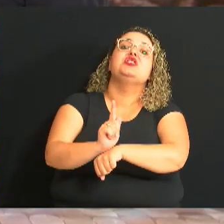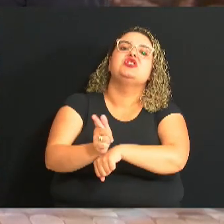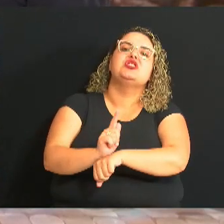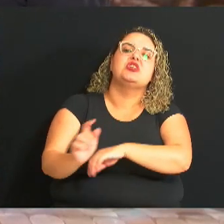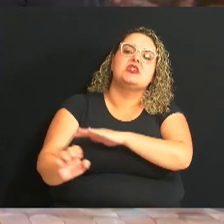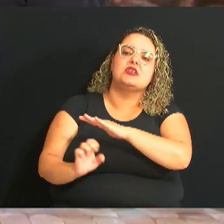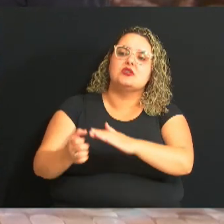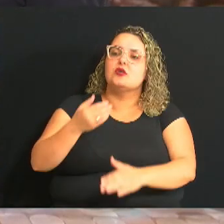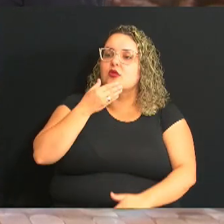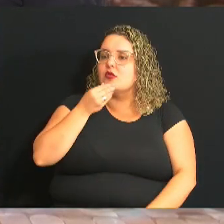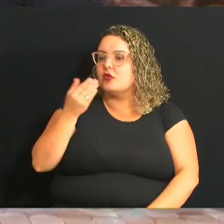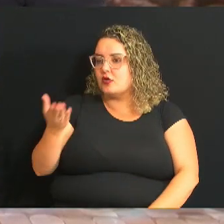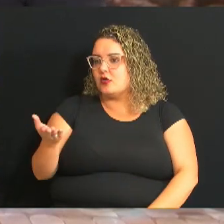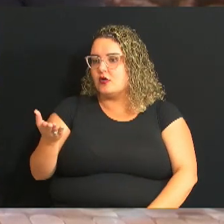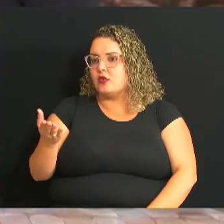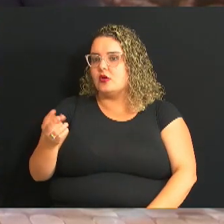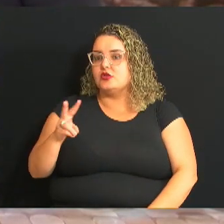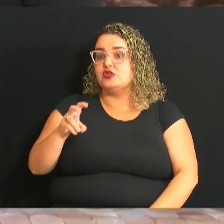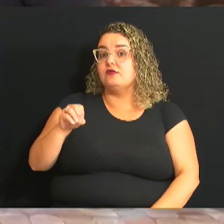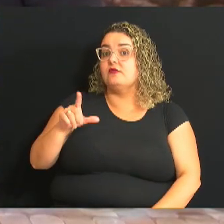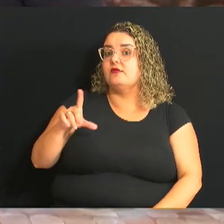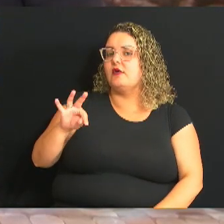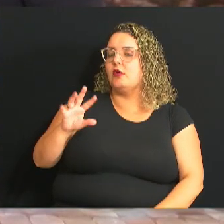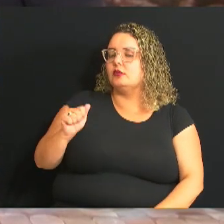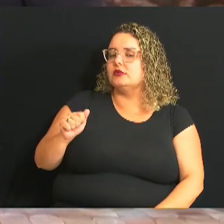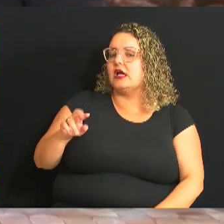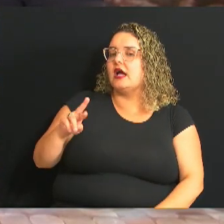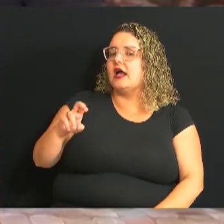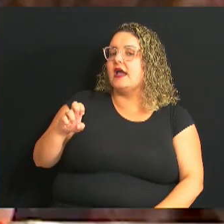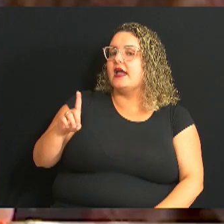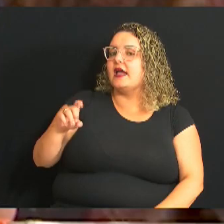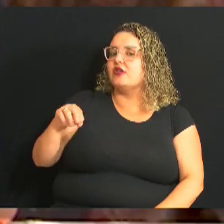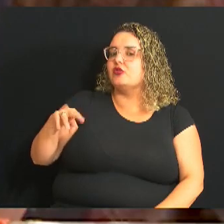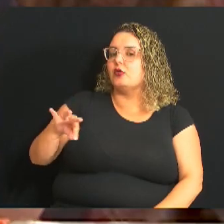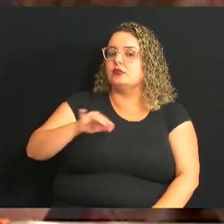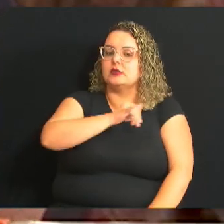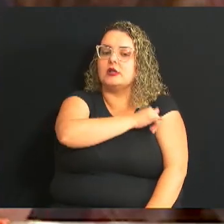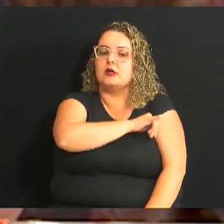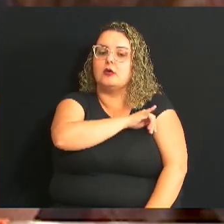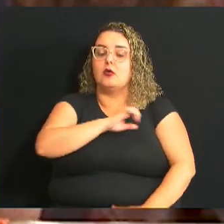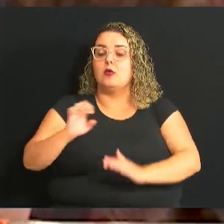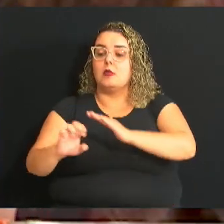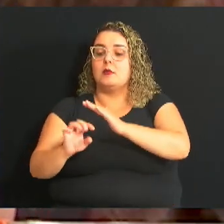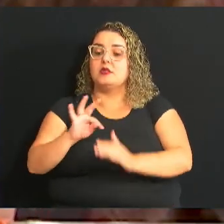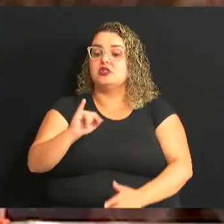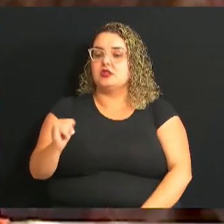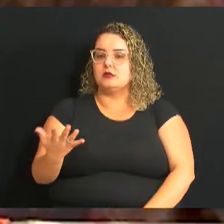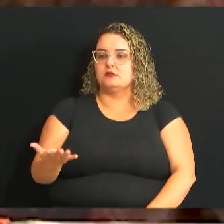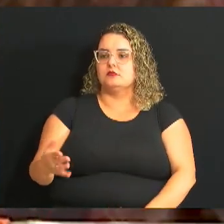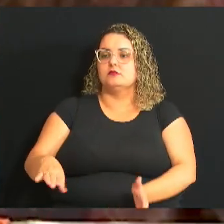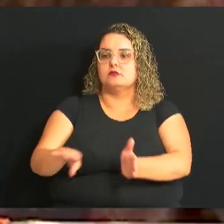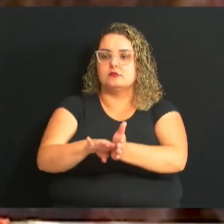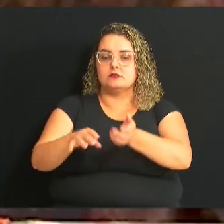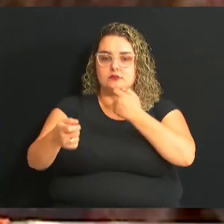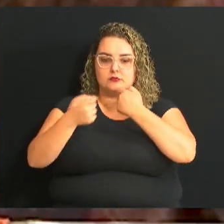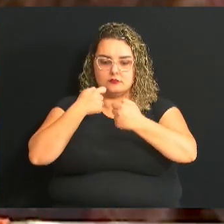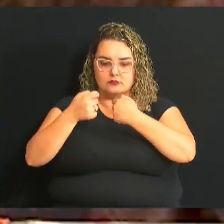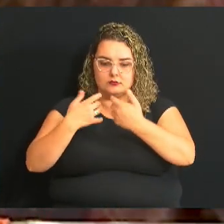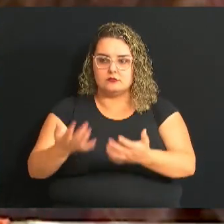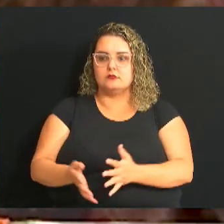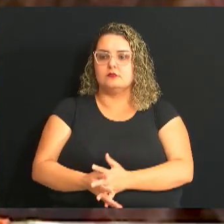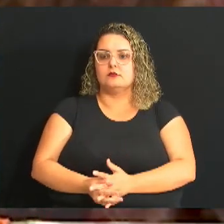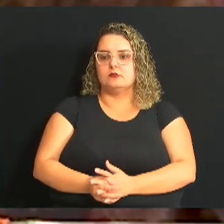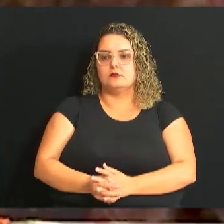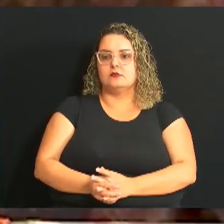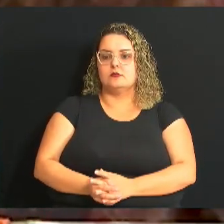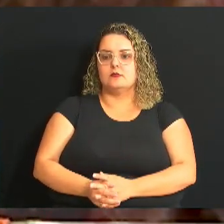rapaz, o Márcio lá de Volta Redonda, né? Uma empresa de TI. Chegou lá, foi ser entrevistado, aí estava o